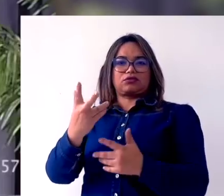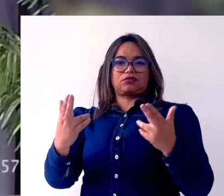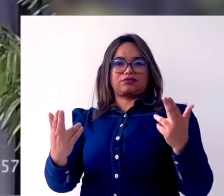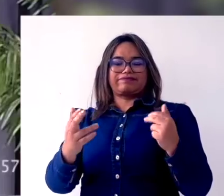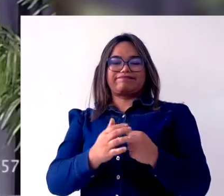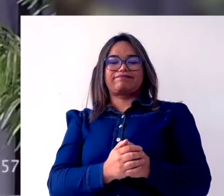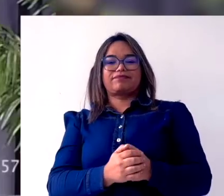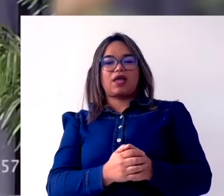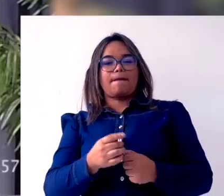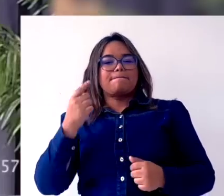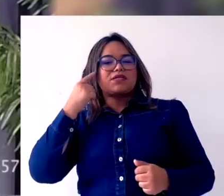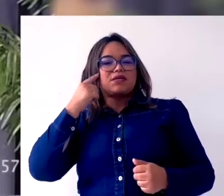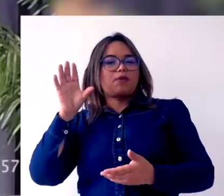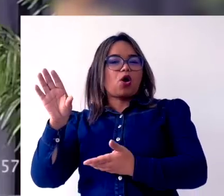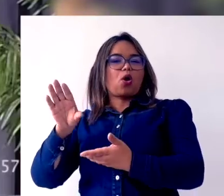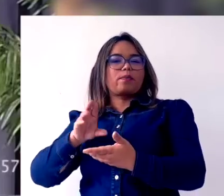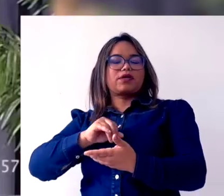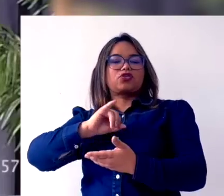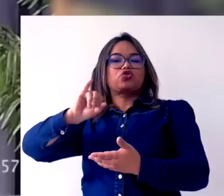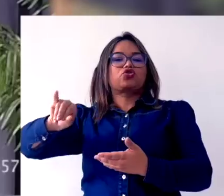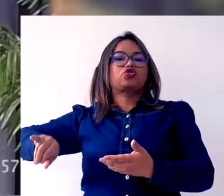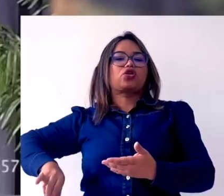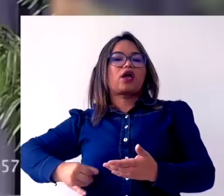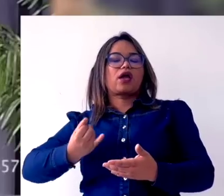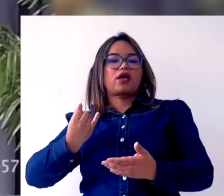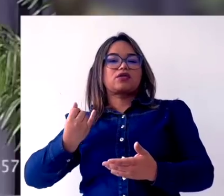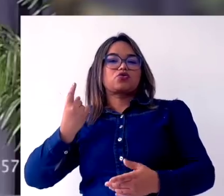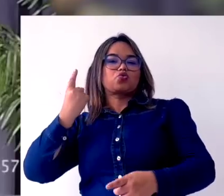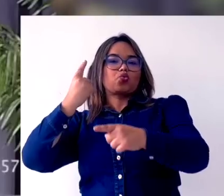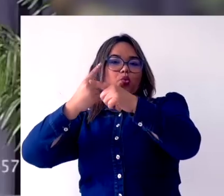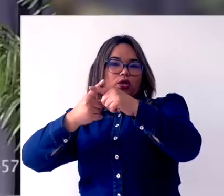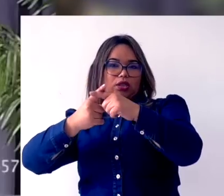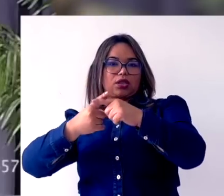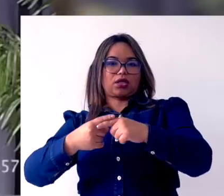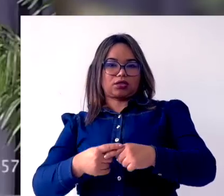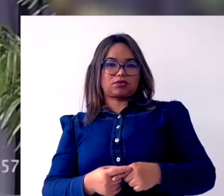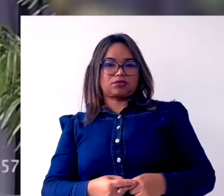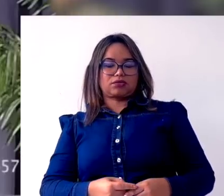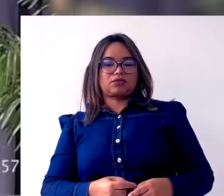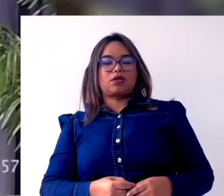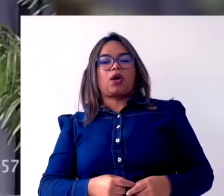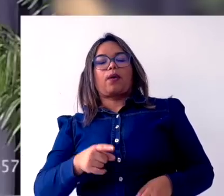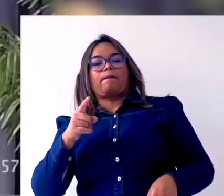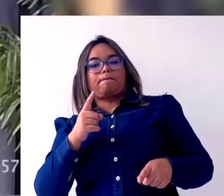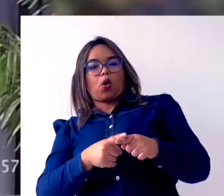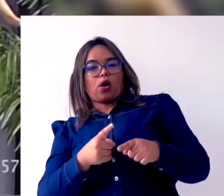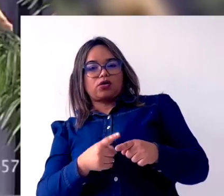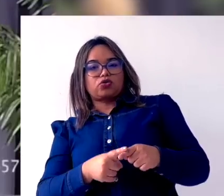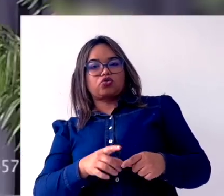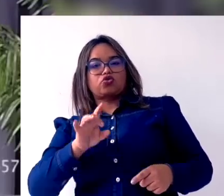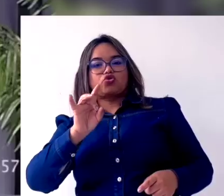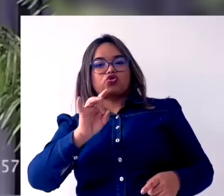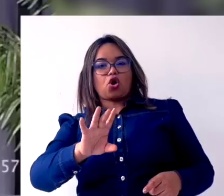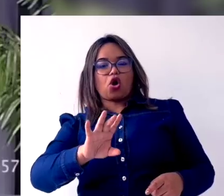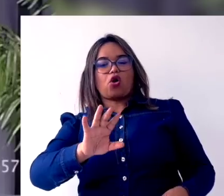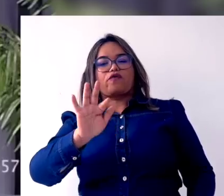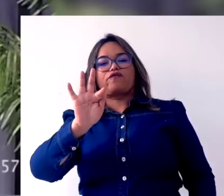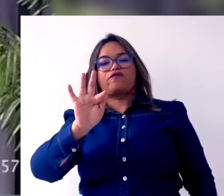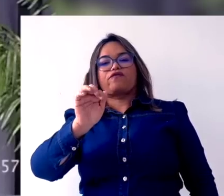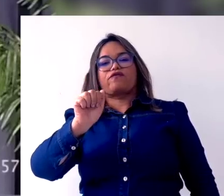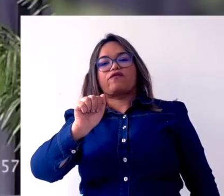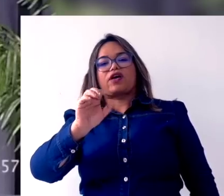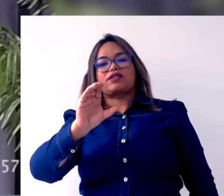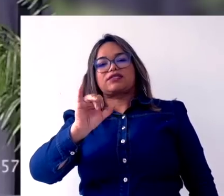jesuíta dialético. É brilhante, é tão inteligente, porque somente um fascista pode fazer uma regra